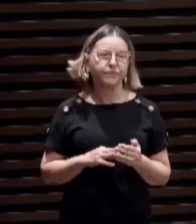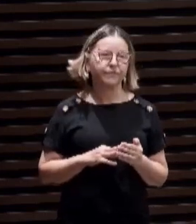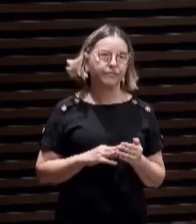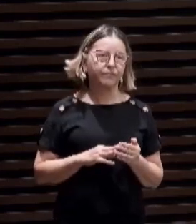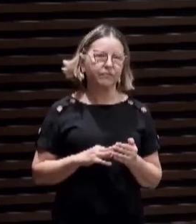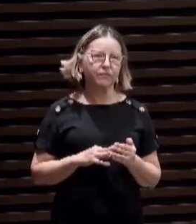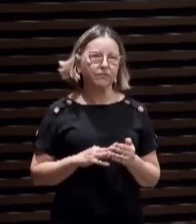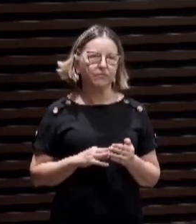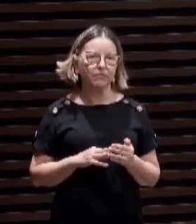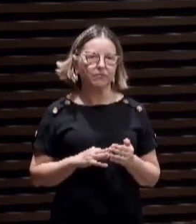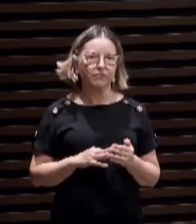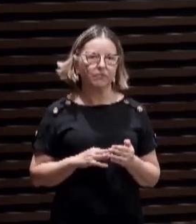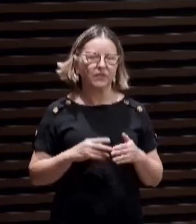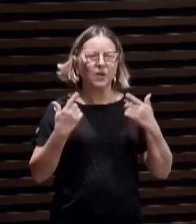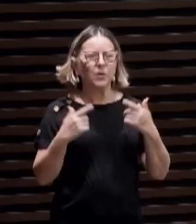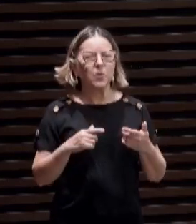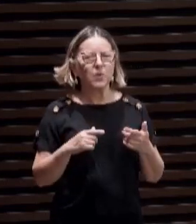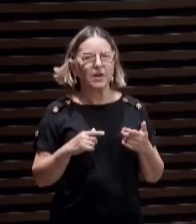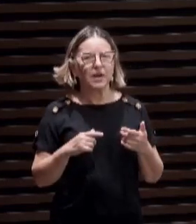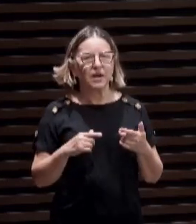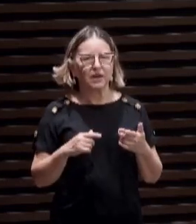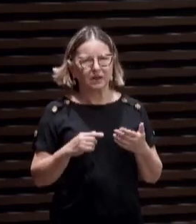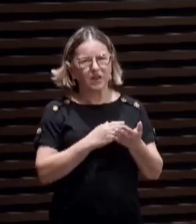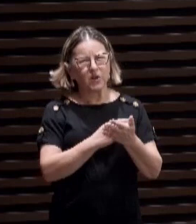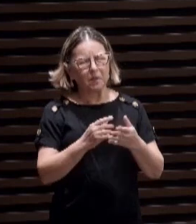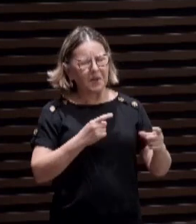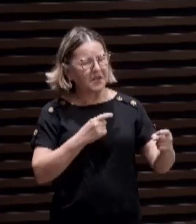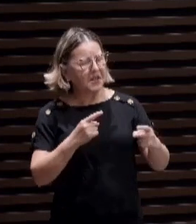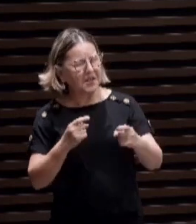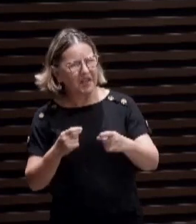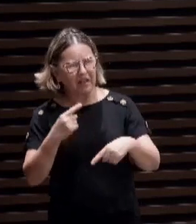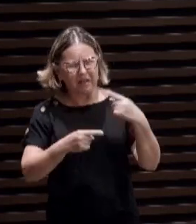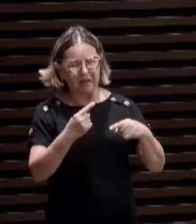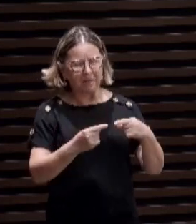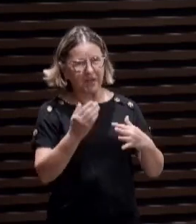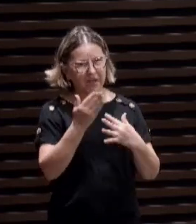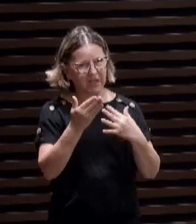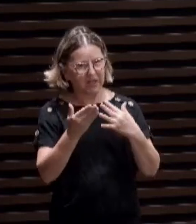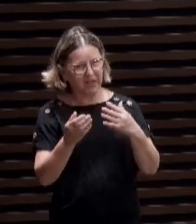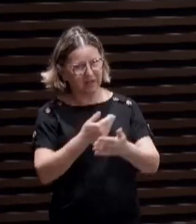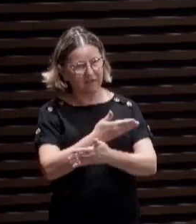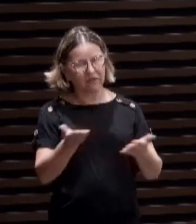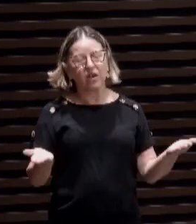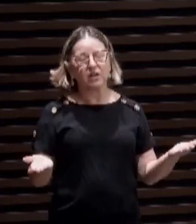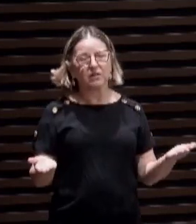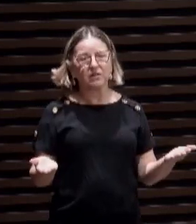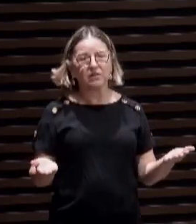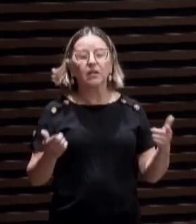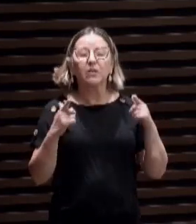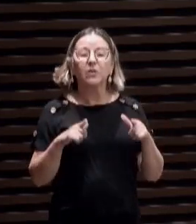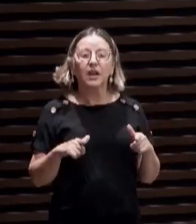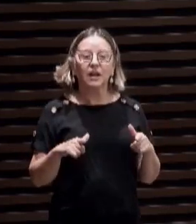De onde procedem guerras e contendas que há entre vós? De onde, senão